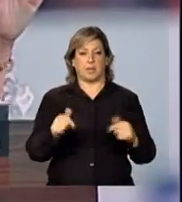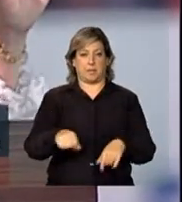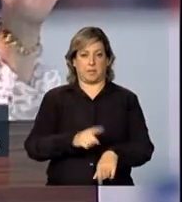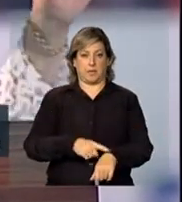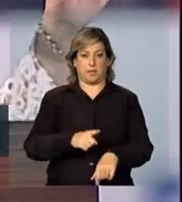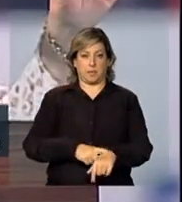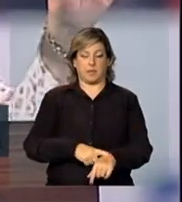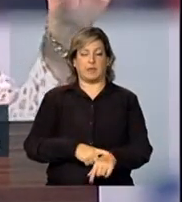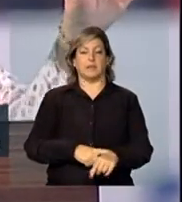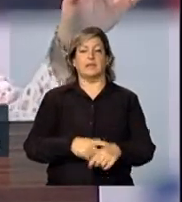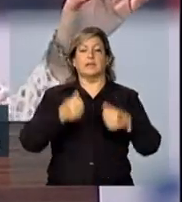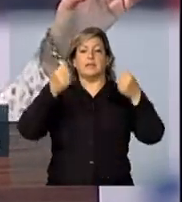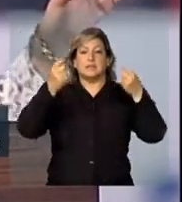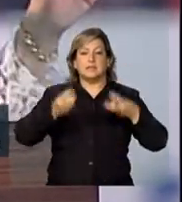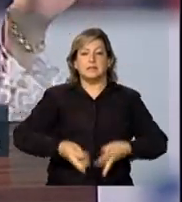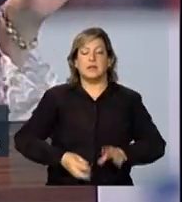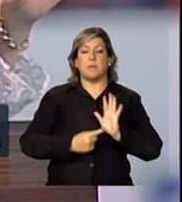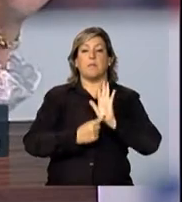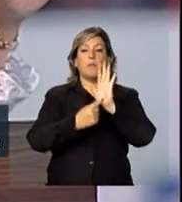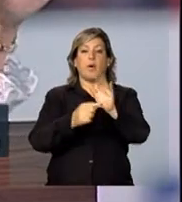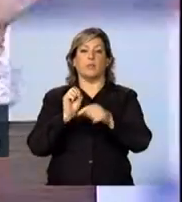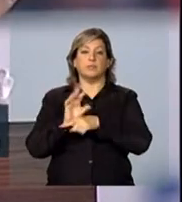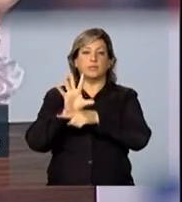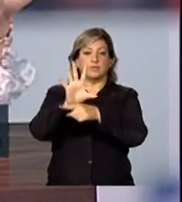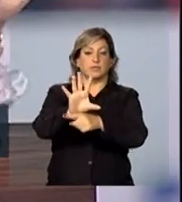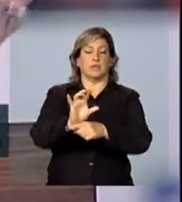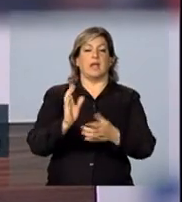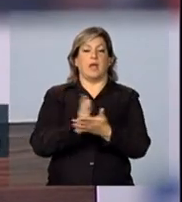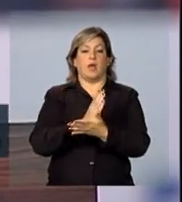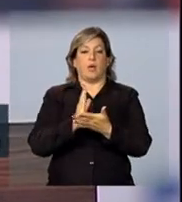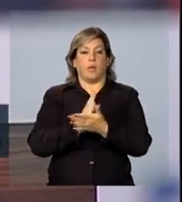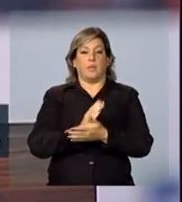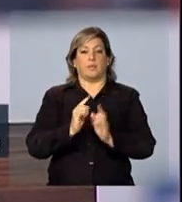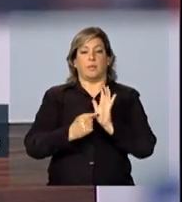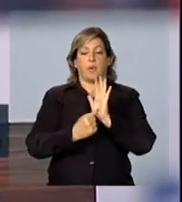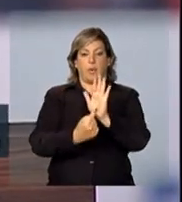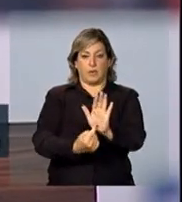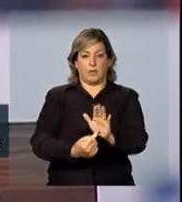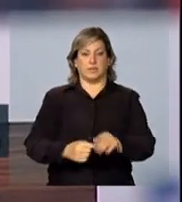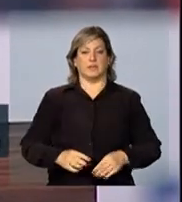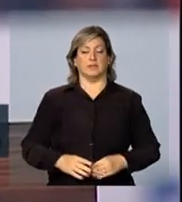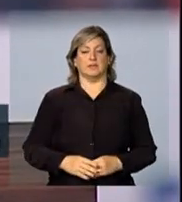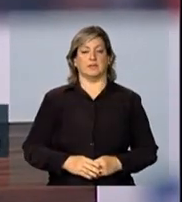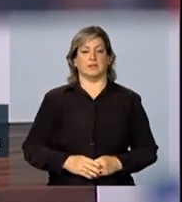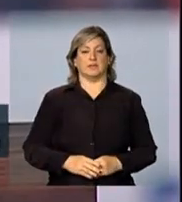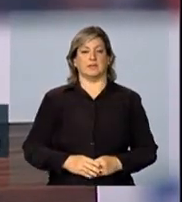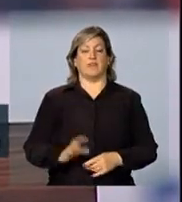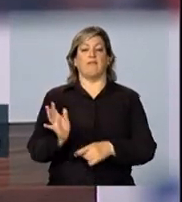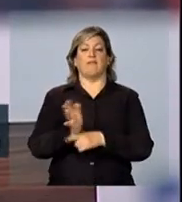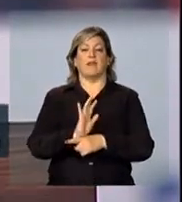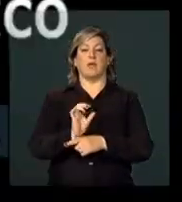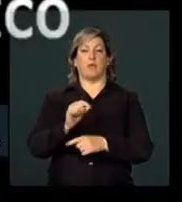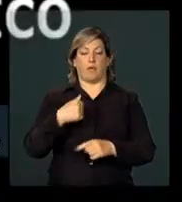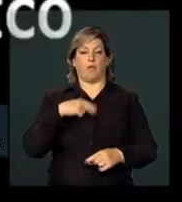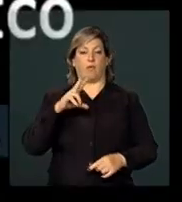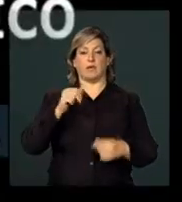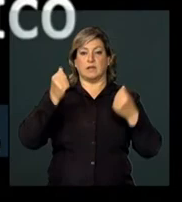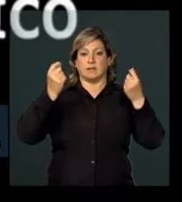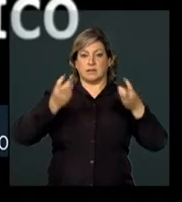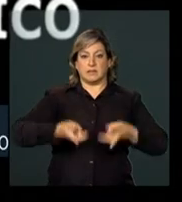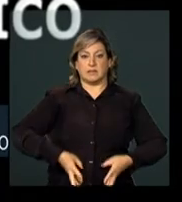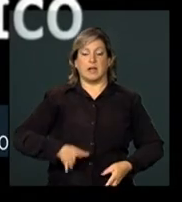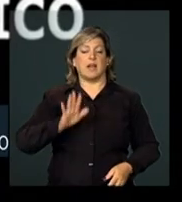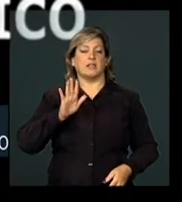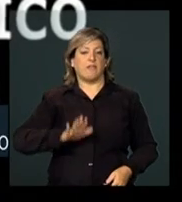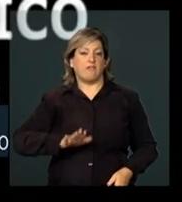muito rápida algumas das imagens eu vou pedir que passa essa essa passagem do filme vou falar com